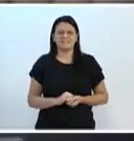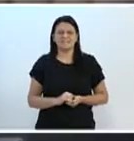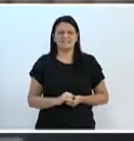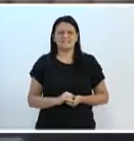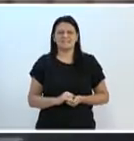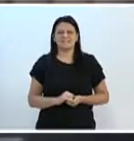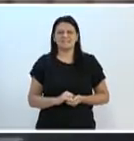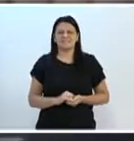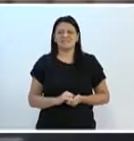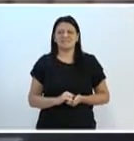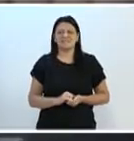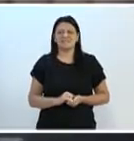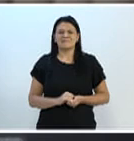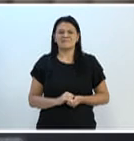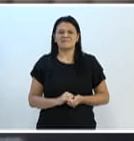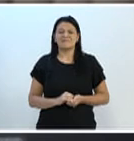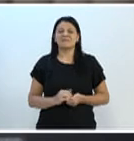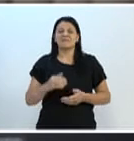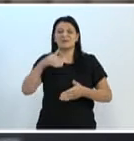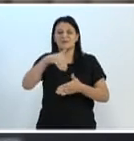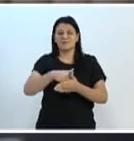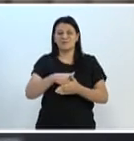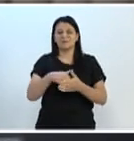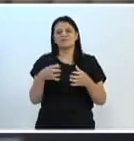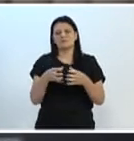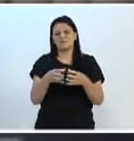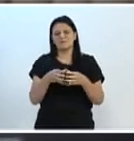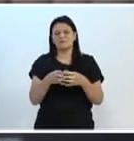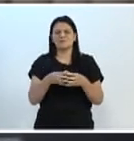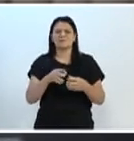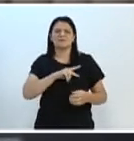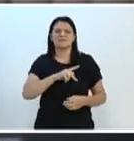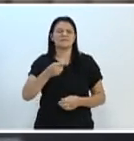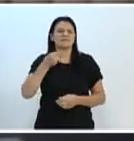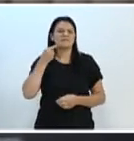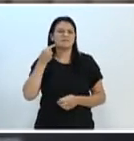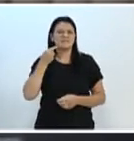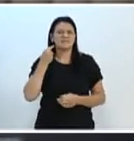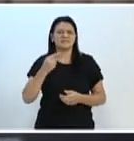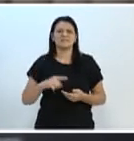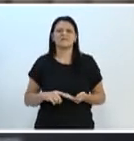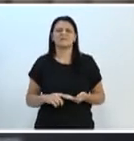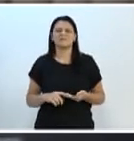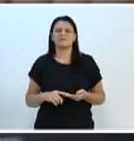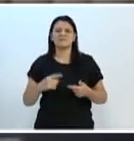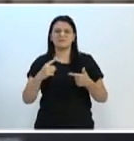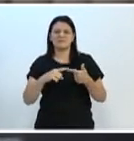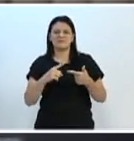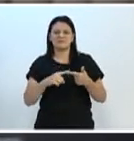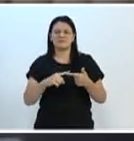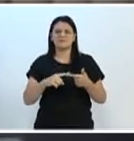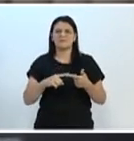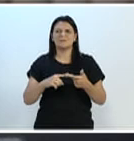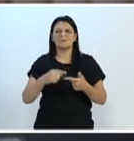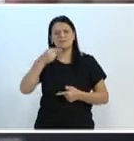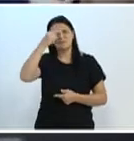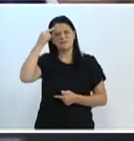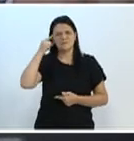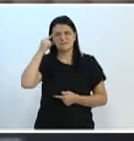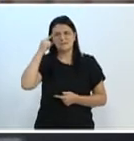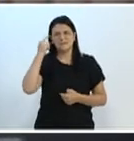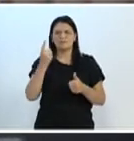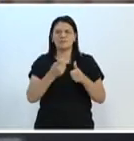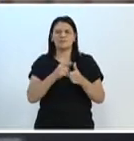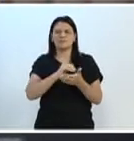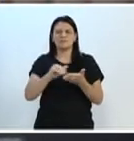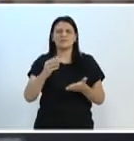Senhor presidente, senhoras e senhores, eu voto nas inscrições avulsas. Presidente Marcelo Lanzarin, vice-presidente, esse que vos fala, Marcos da Rosa, primeiro secretário,